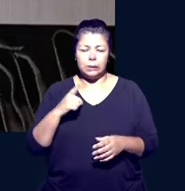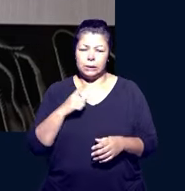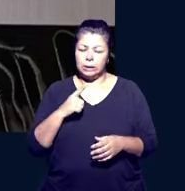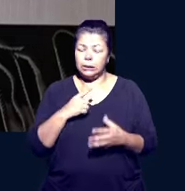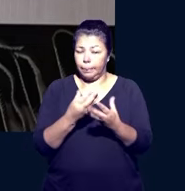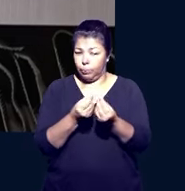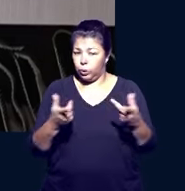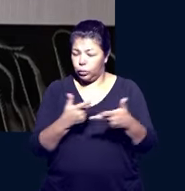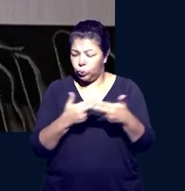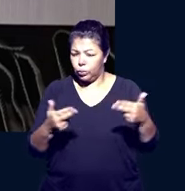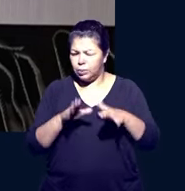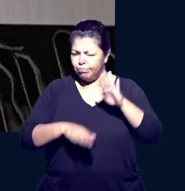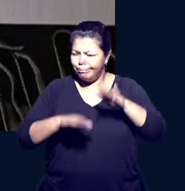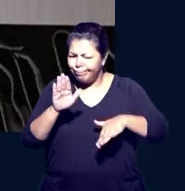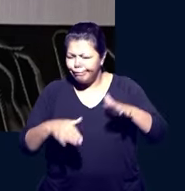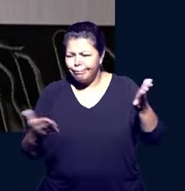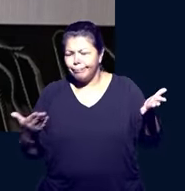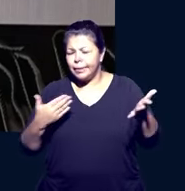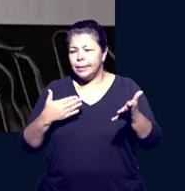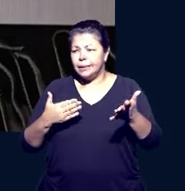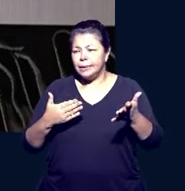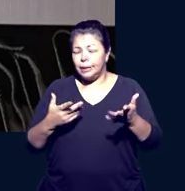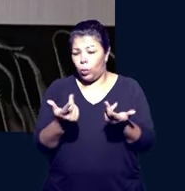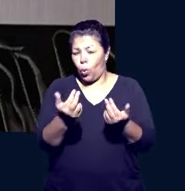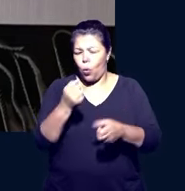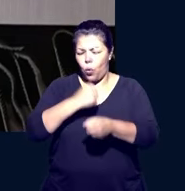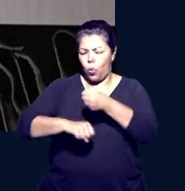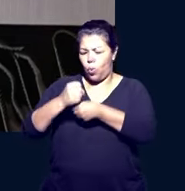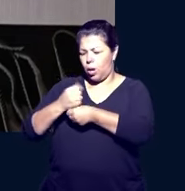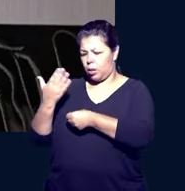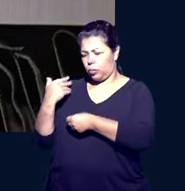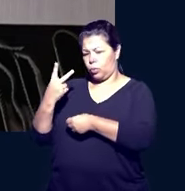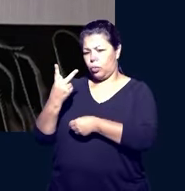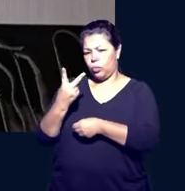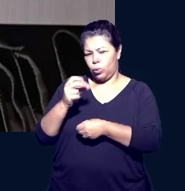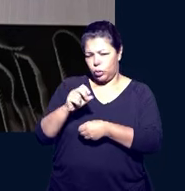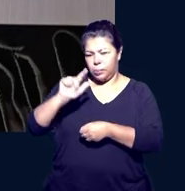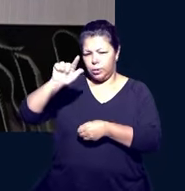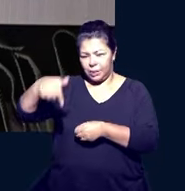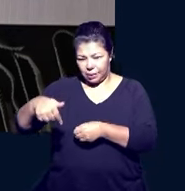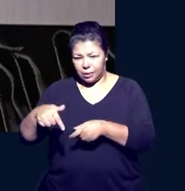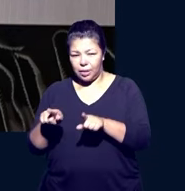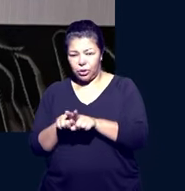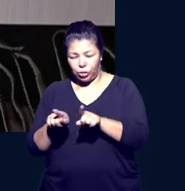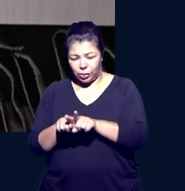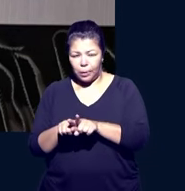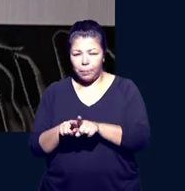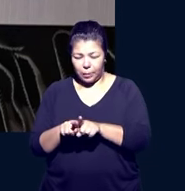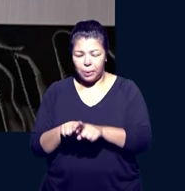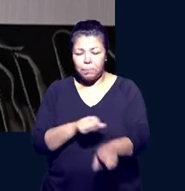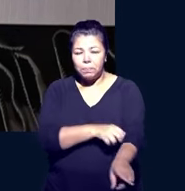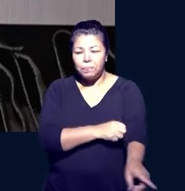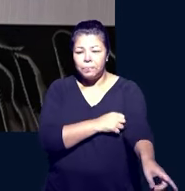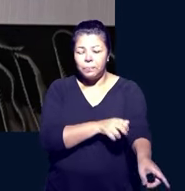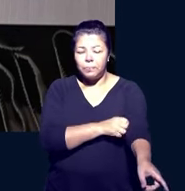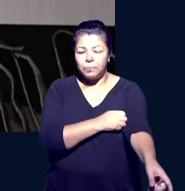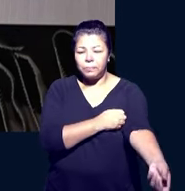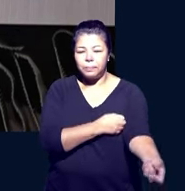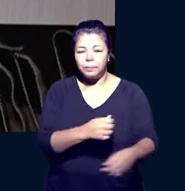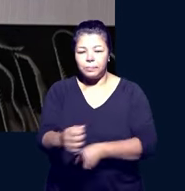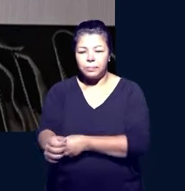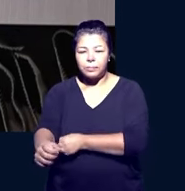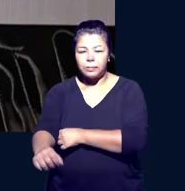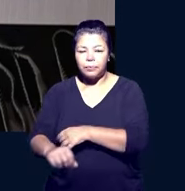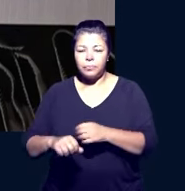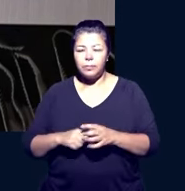uma posição desde 2007 que o Supremo restabeleceu a contribuição sindical obrigatória o que absolutamente não fez